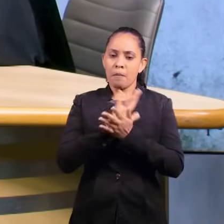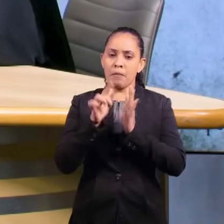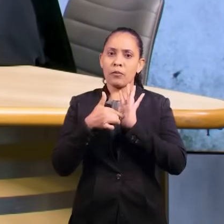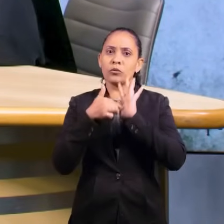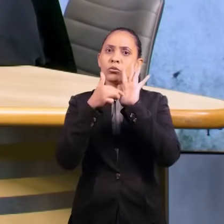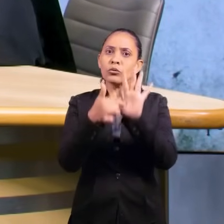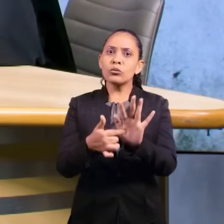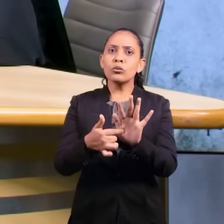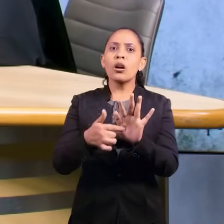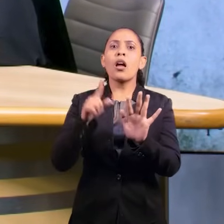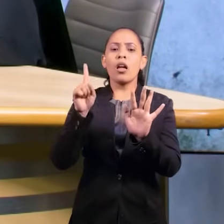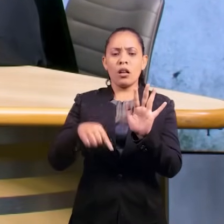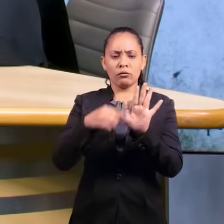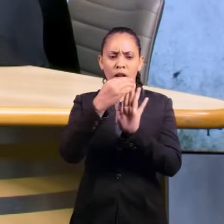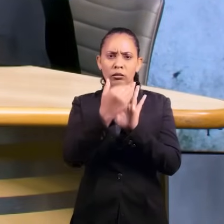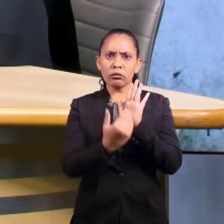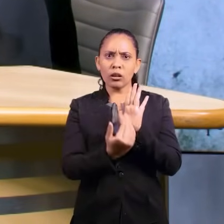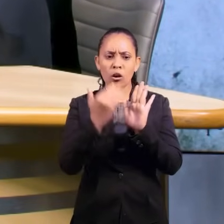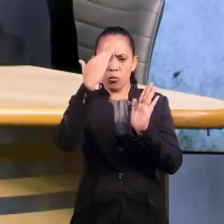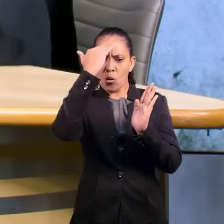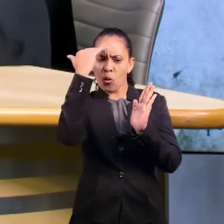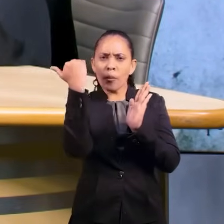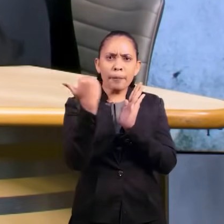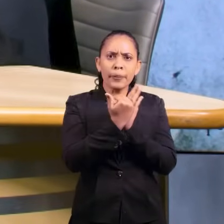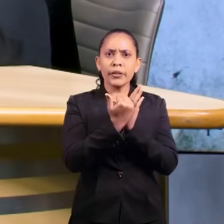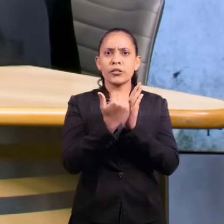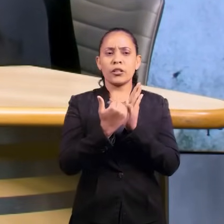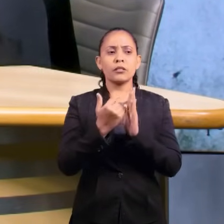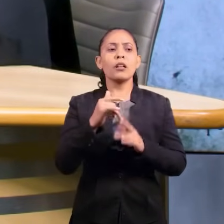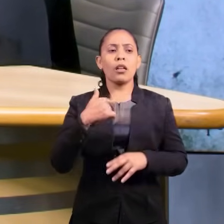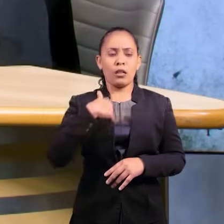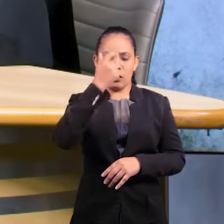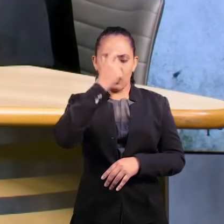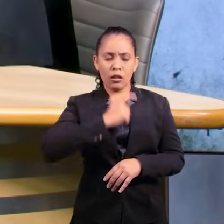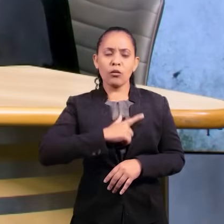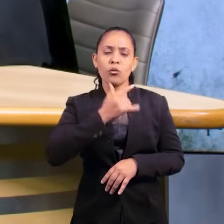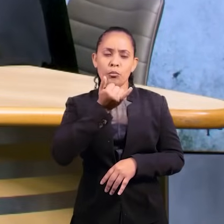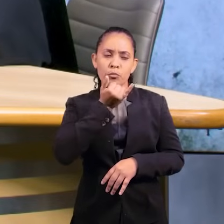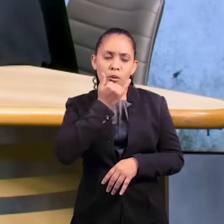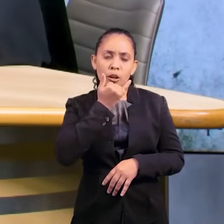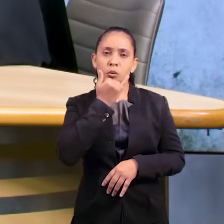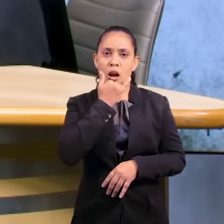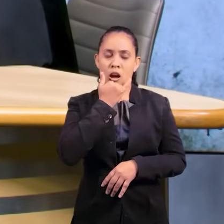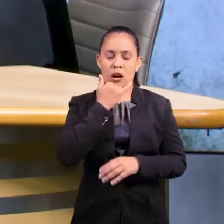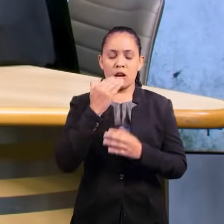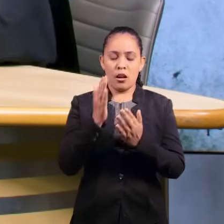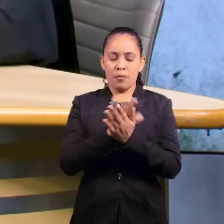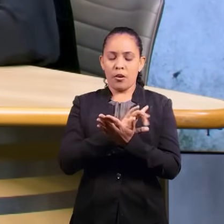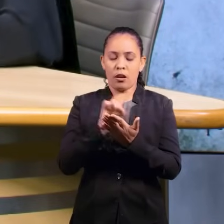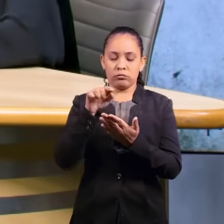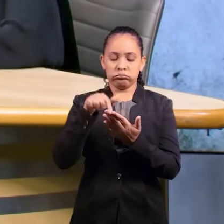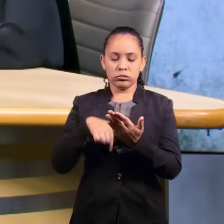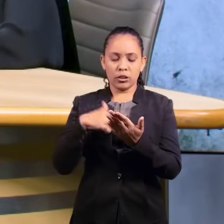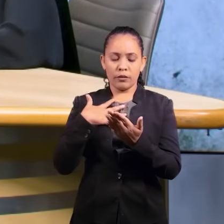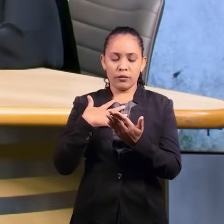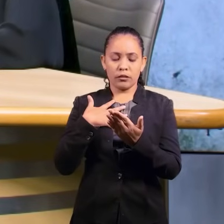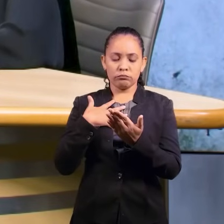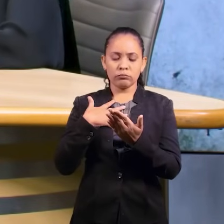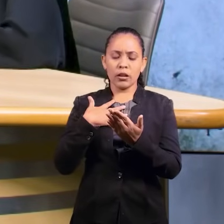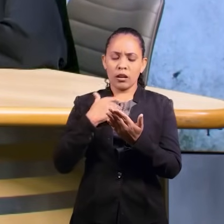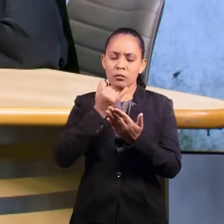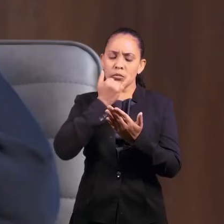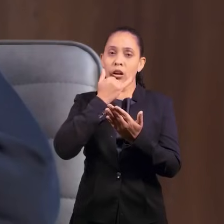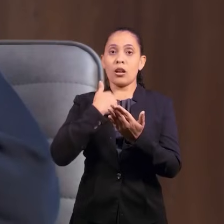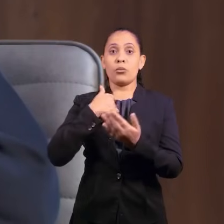Deus. É uma obediência. Então você não vai, eu vou perdoar. Não, eu vou obedecer a palavra, eu decidi. É